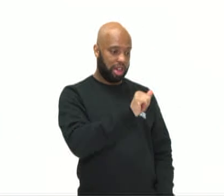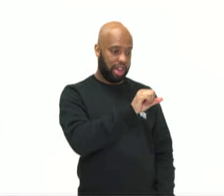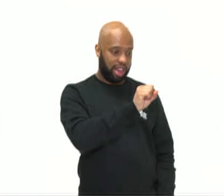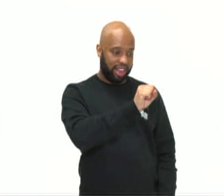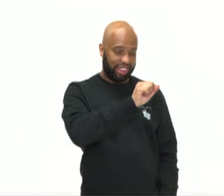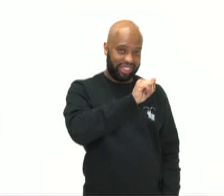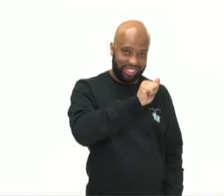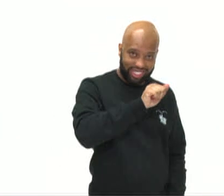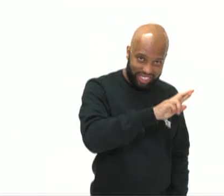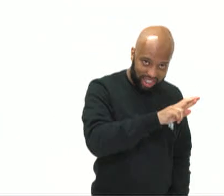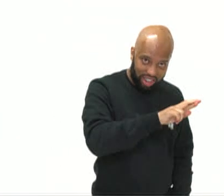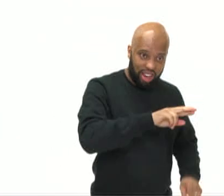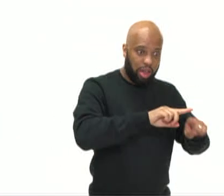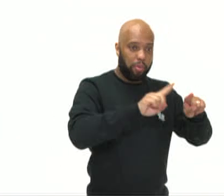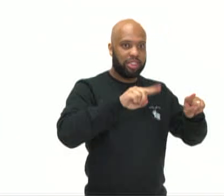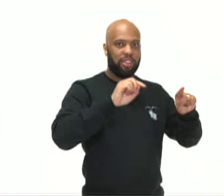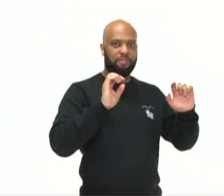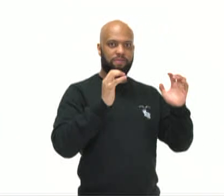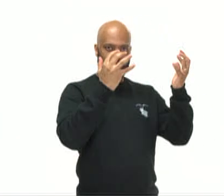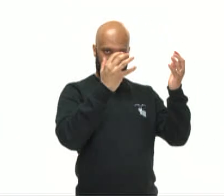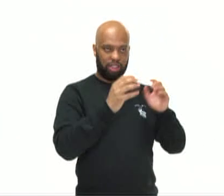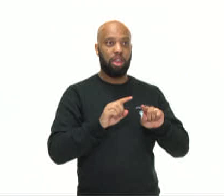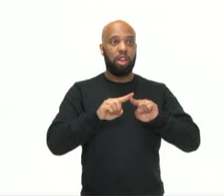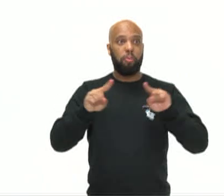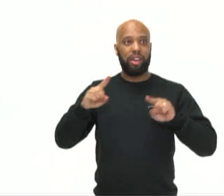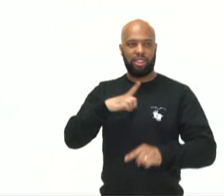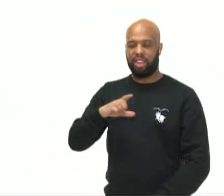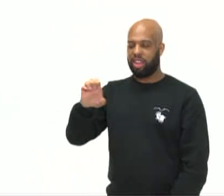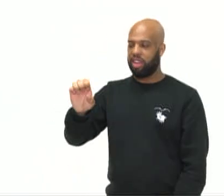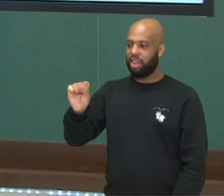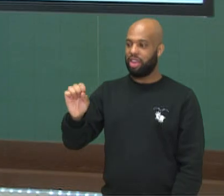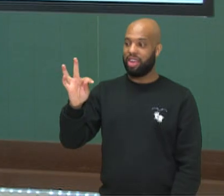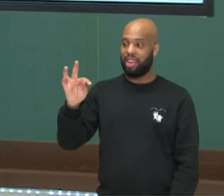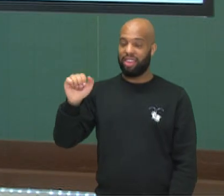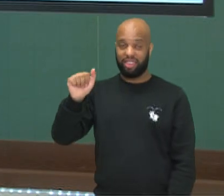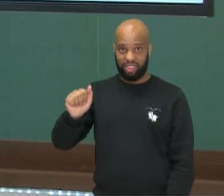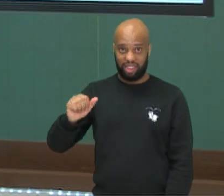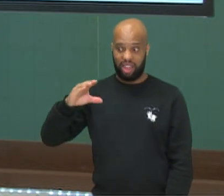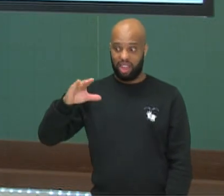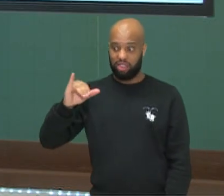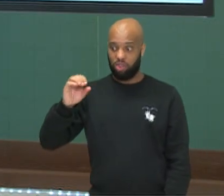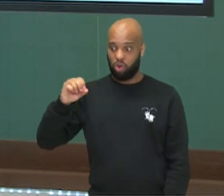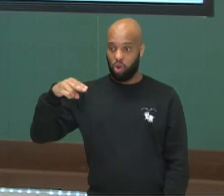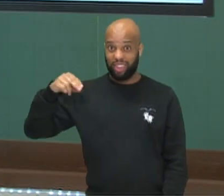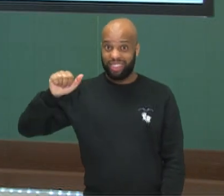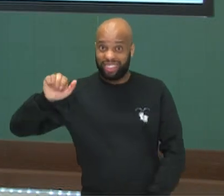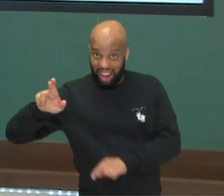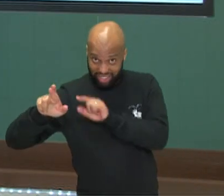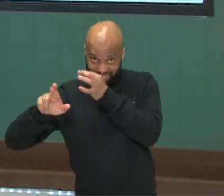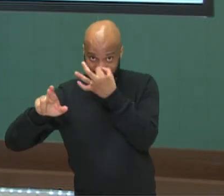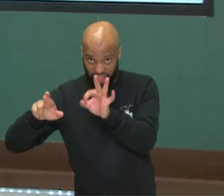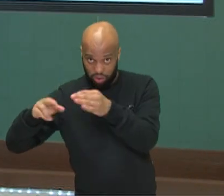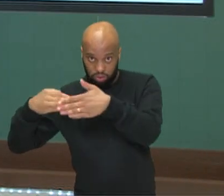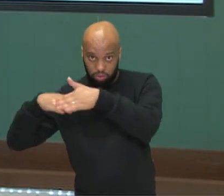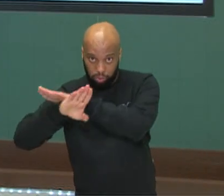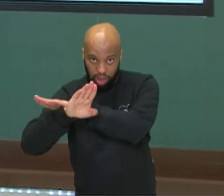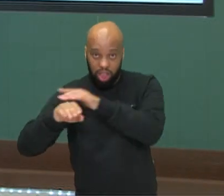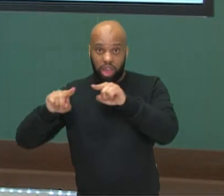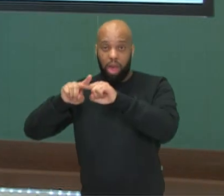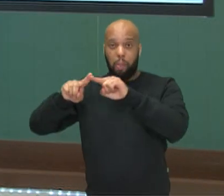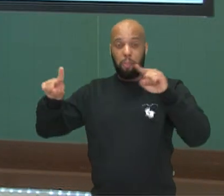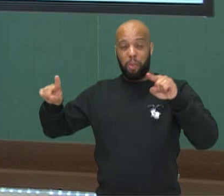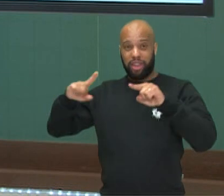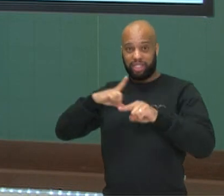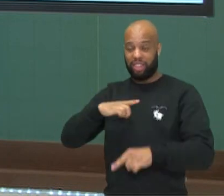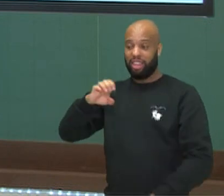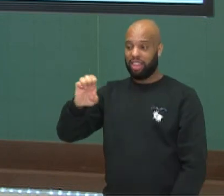é o local onde se estaciona. Perceba então que quando eu coloco o prefixo ou sufixo nas palavras,